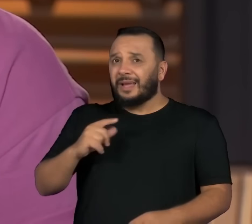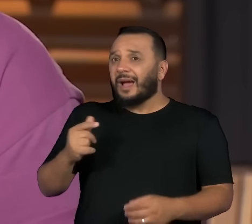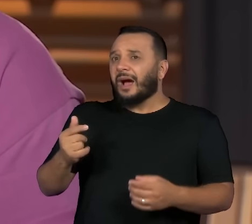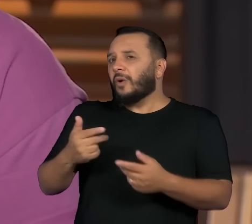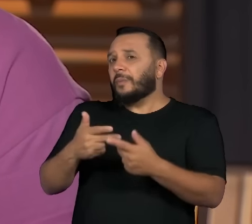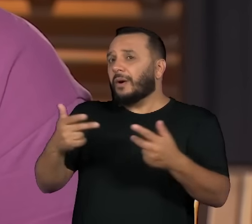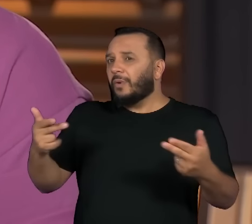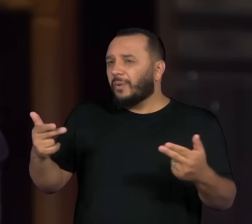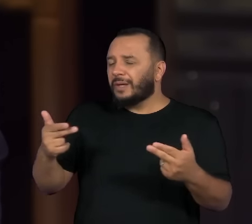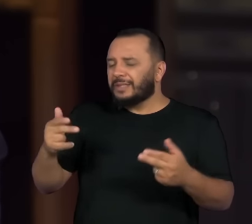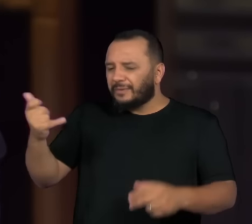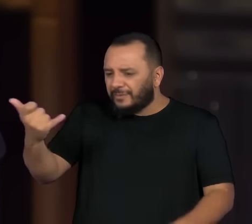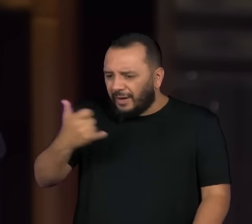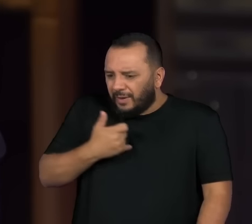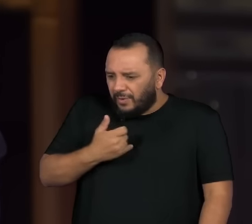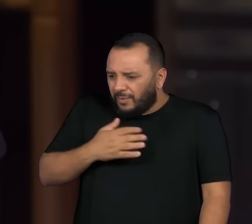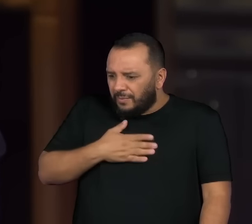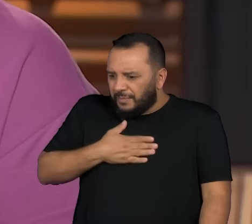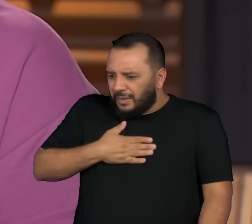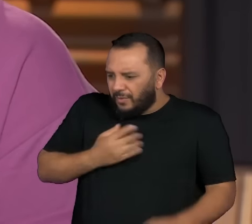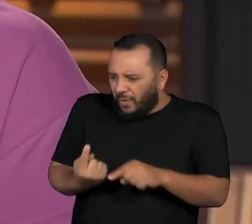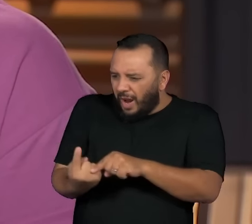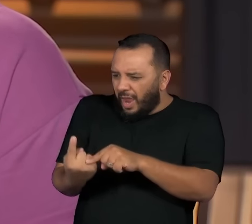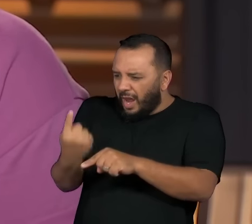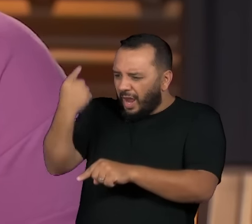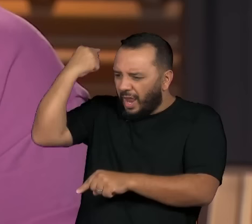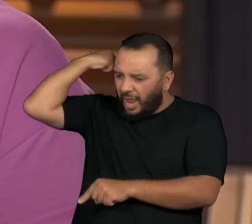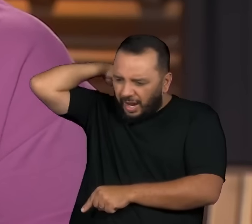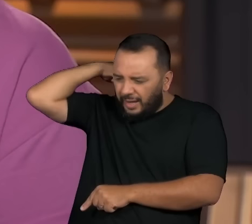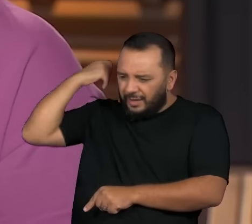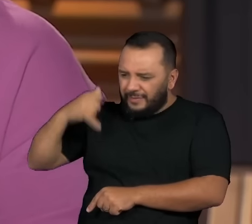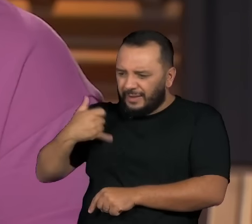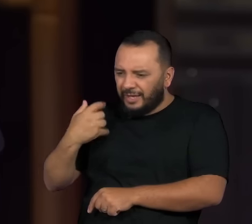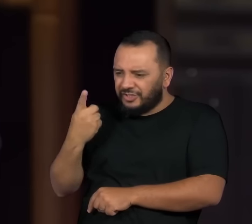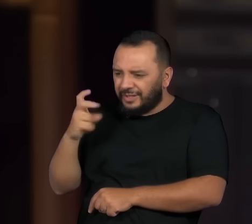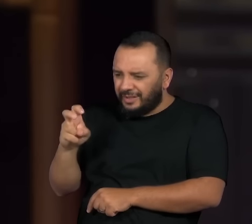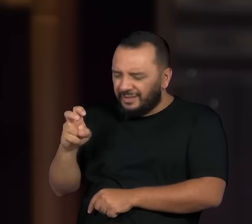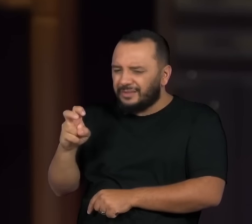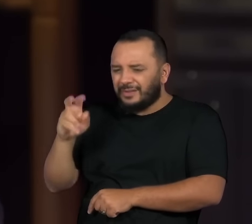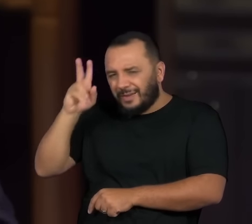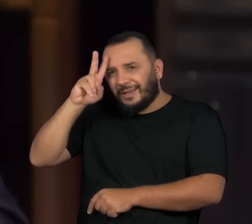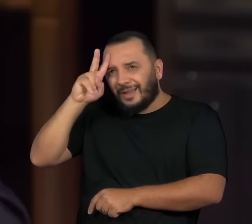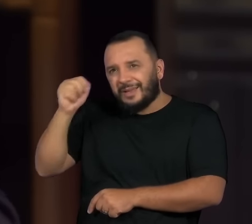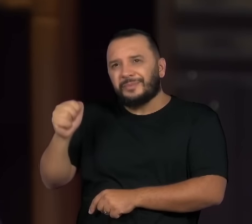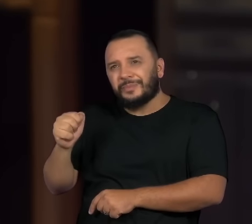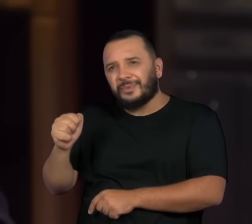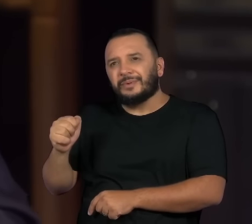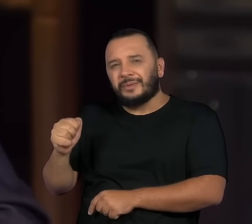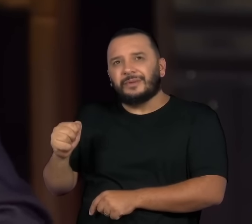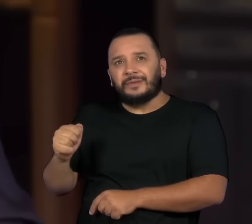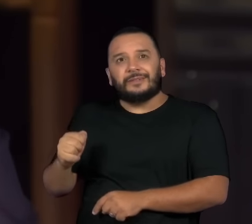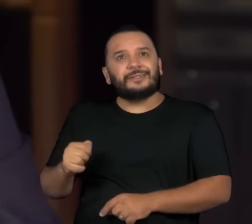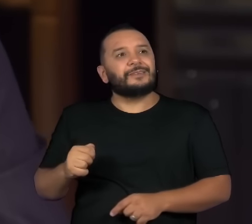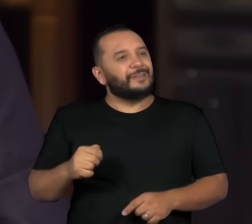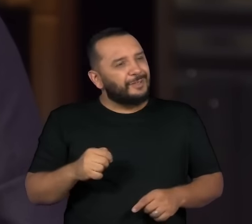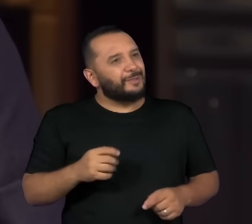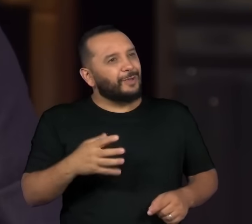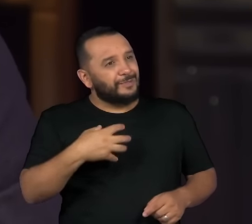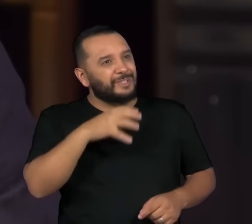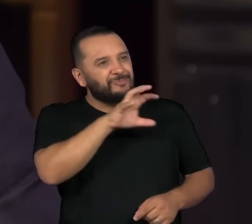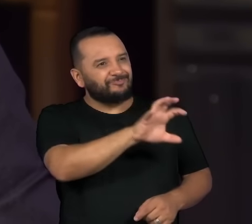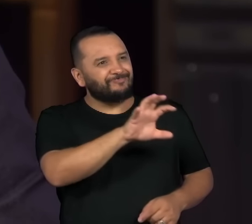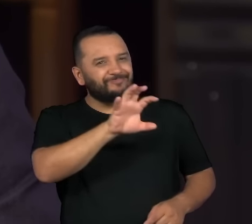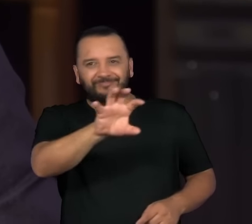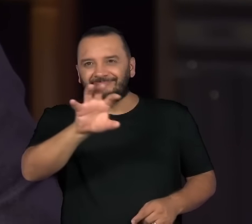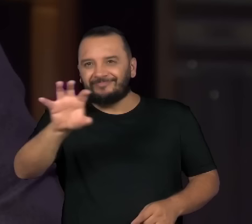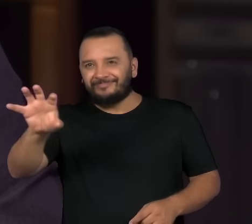dentro de mim. Olha isso. E isso não se paga. Não se paga. Isso é uma coisa